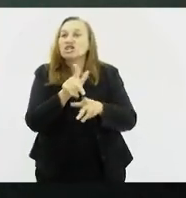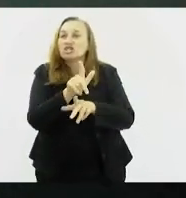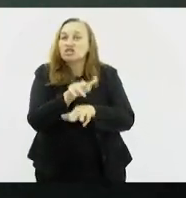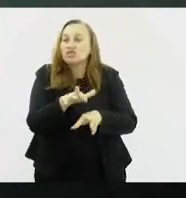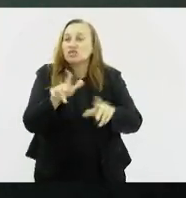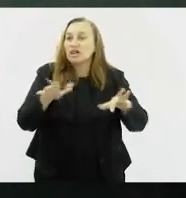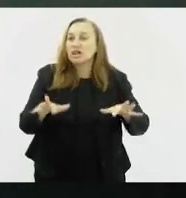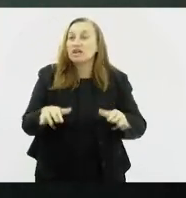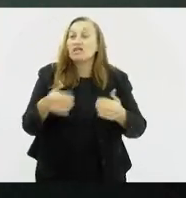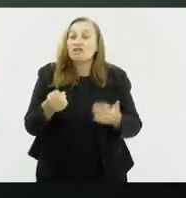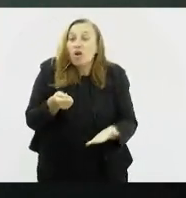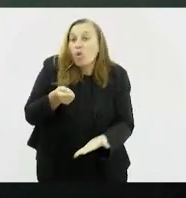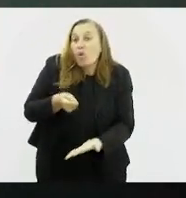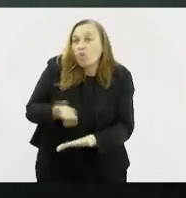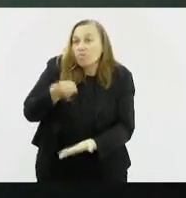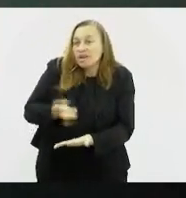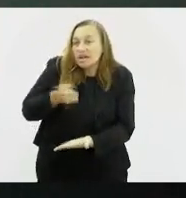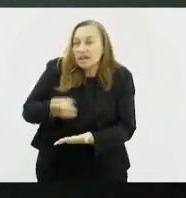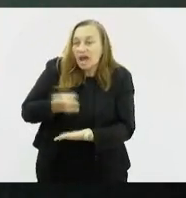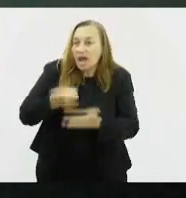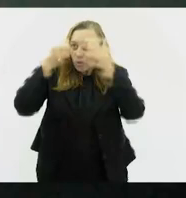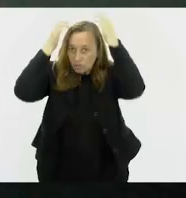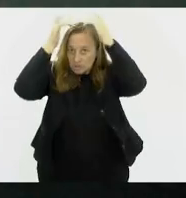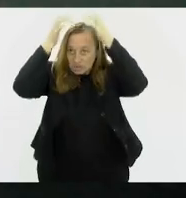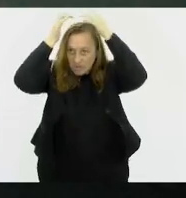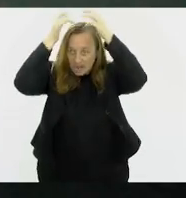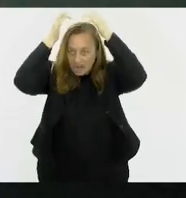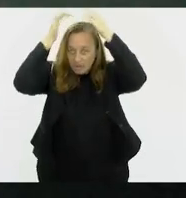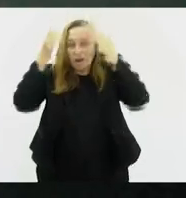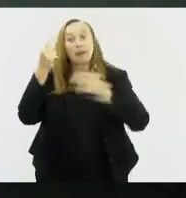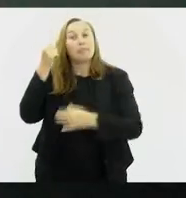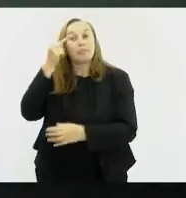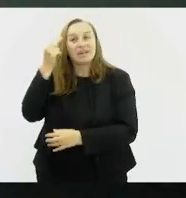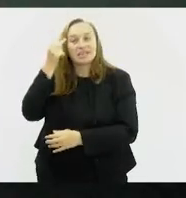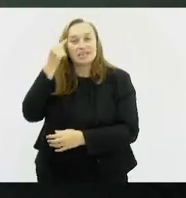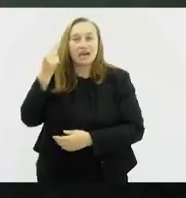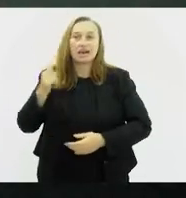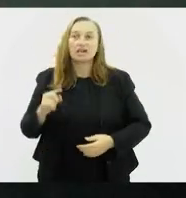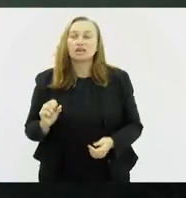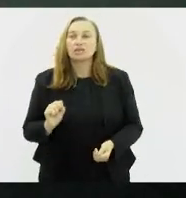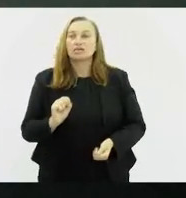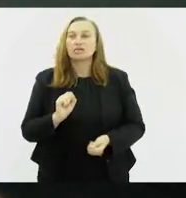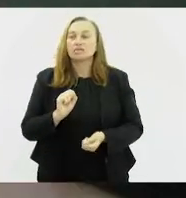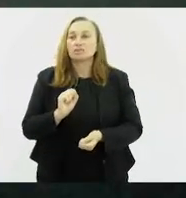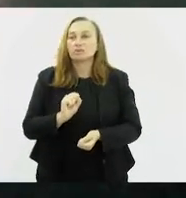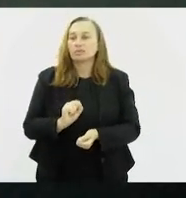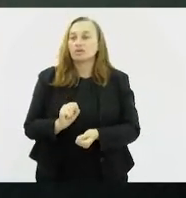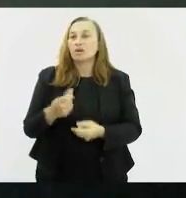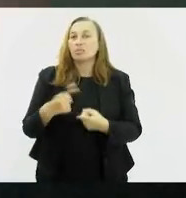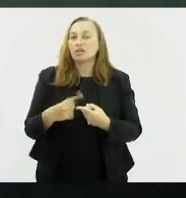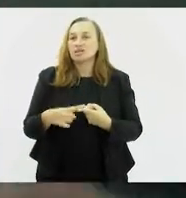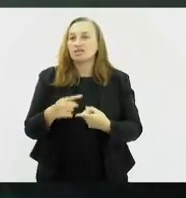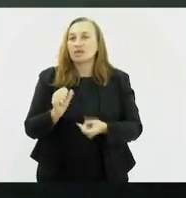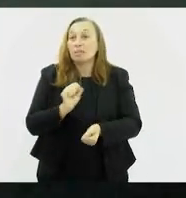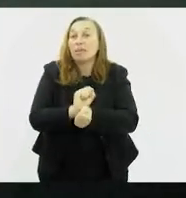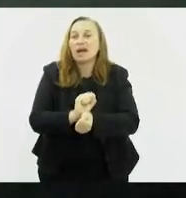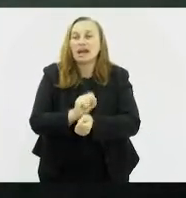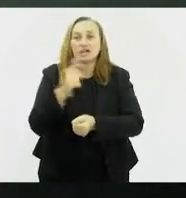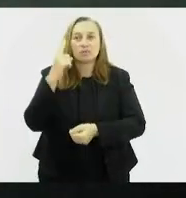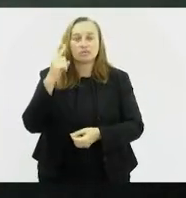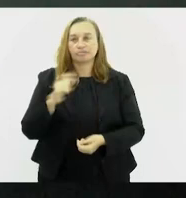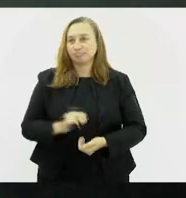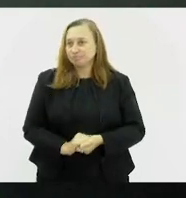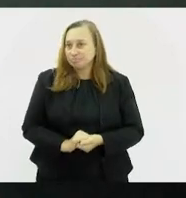seu cérebro a ter que ser exercitado, porque não ele está executando o automático. Próximo.